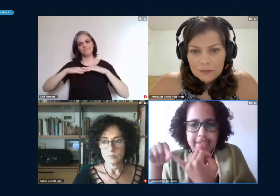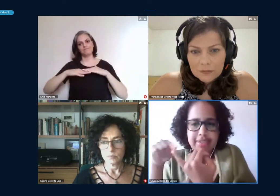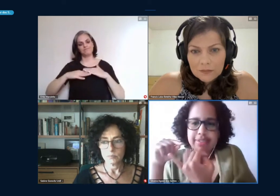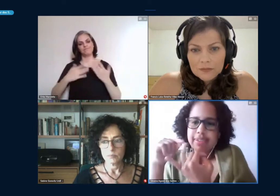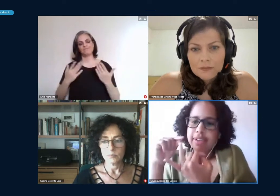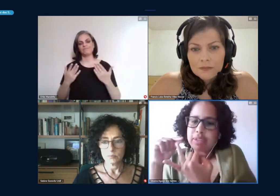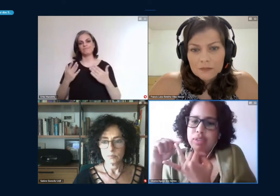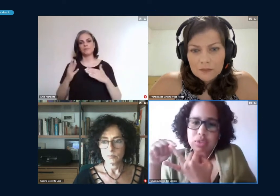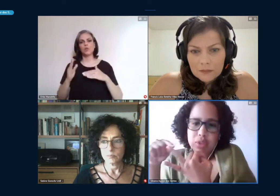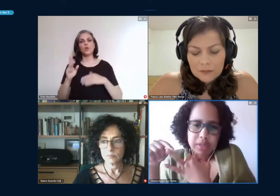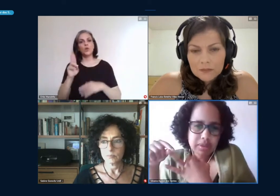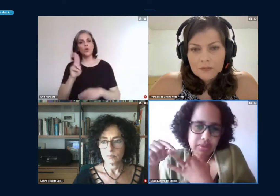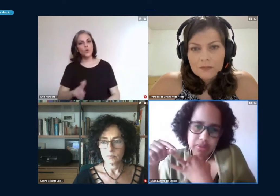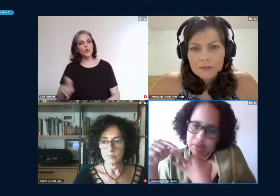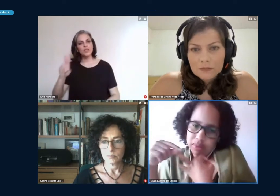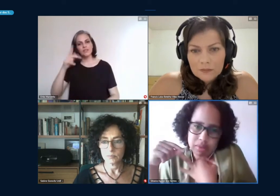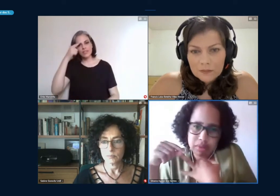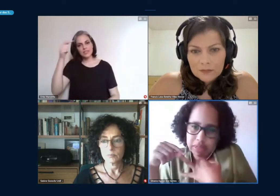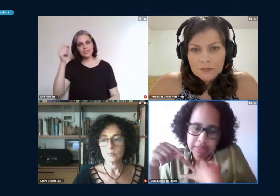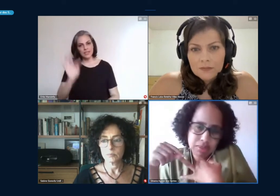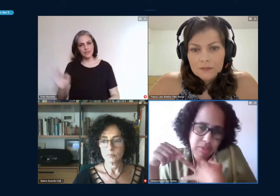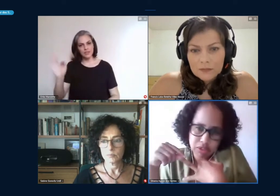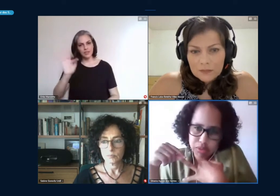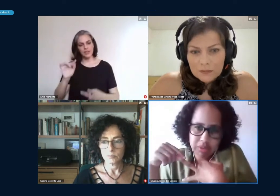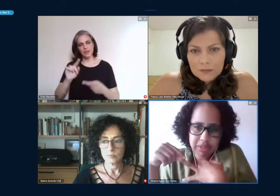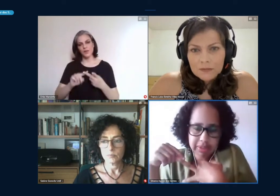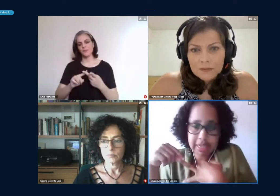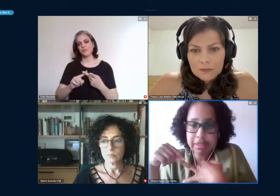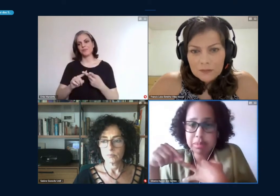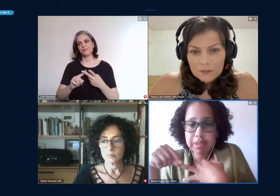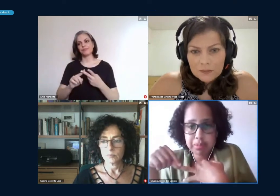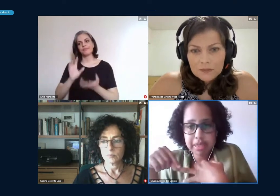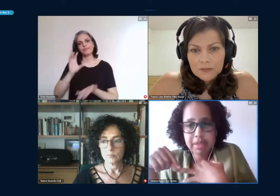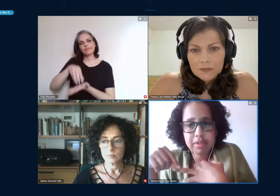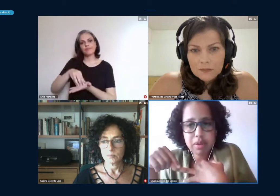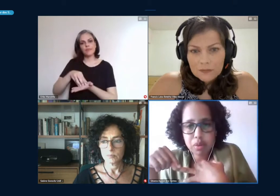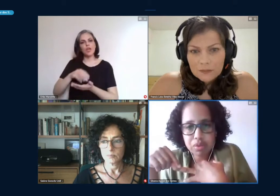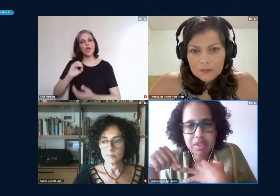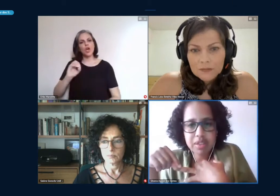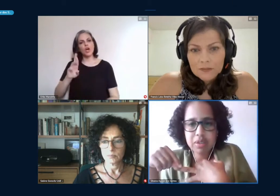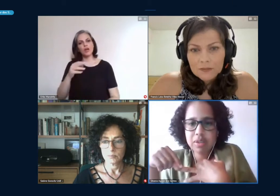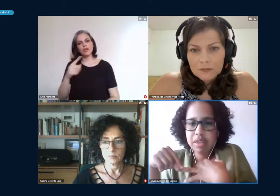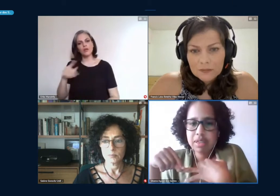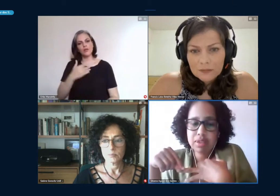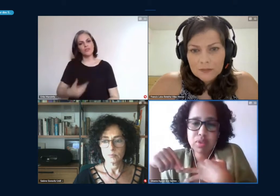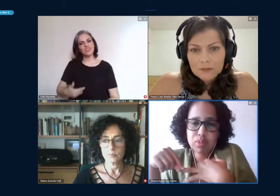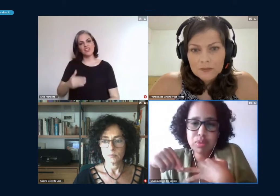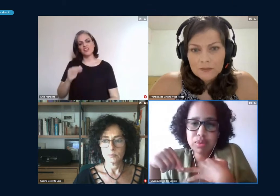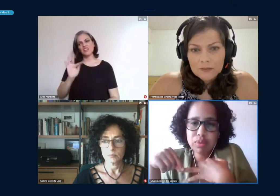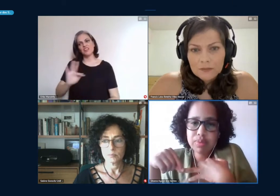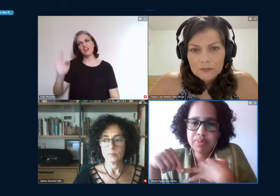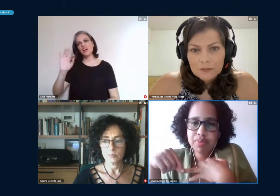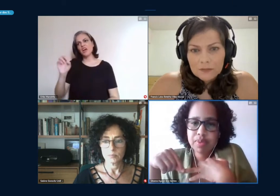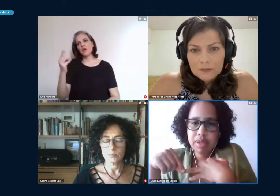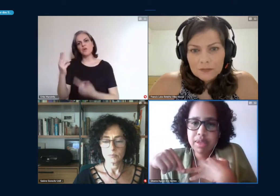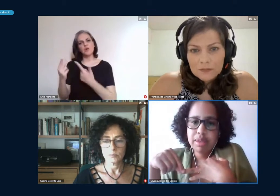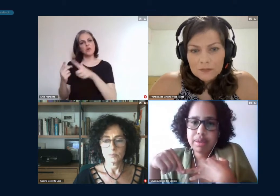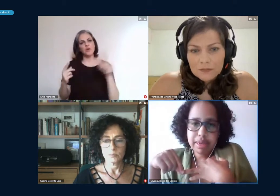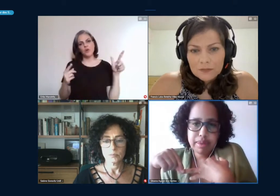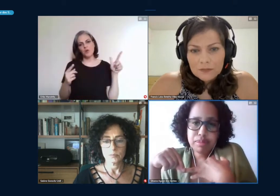federais, nos órgãos que não sejam universidades, mas que pertencem ao governo, está todo mundo